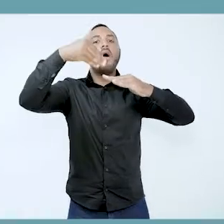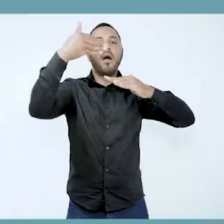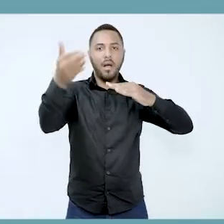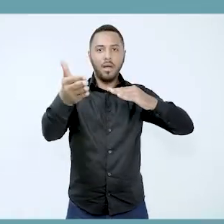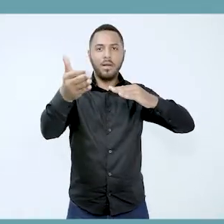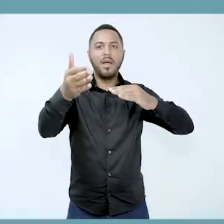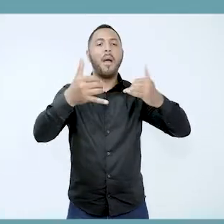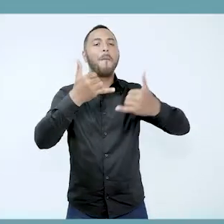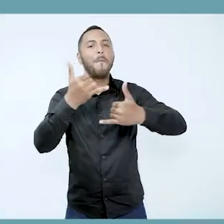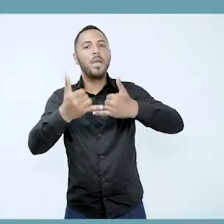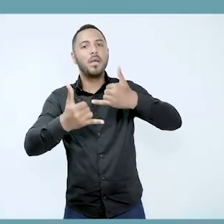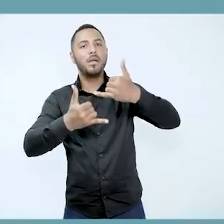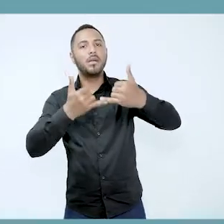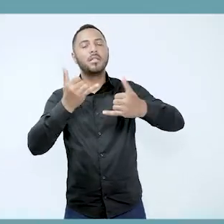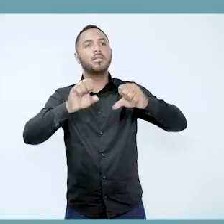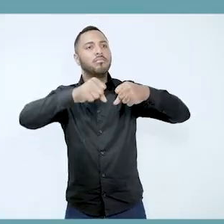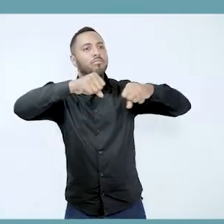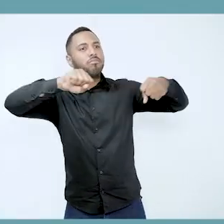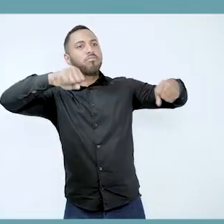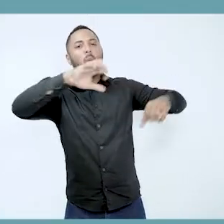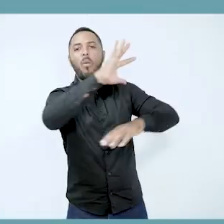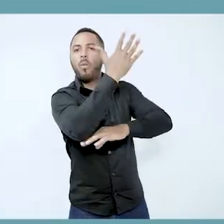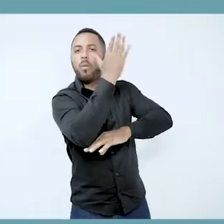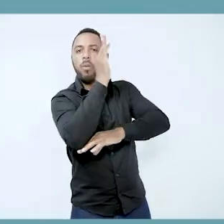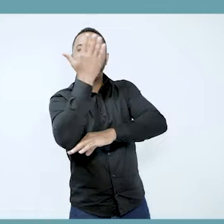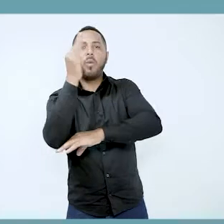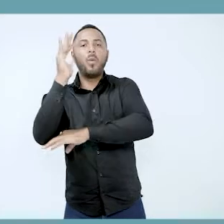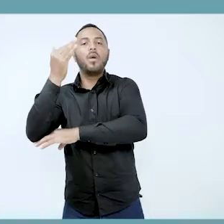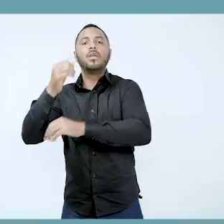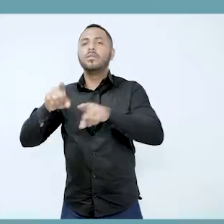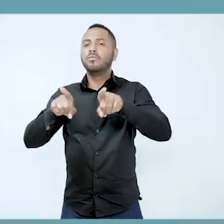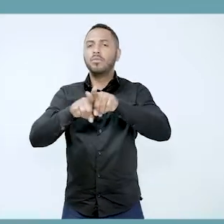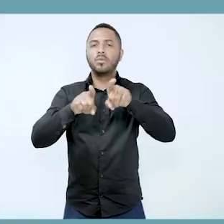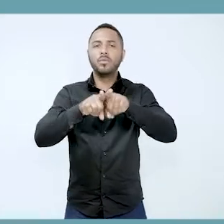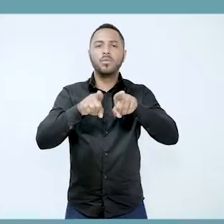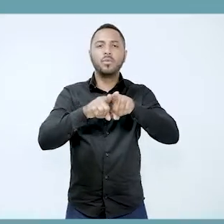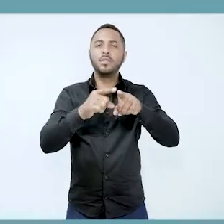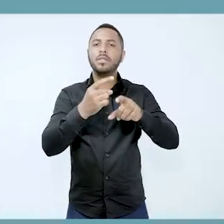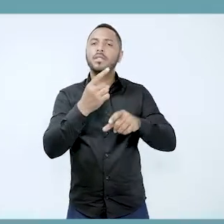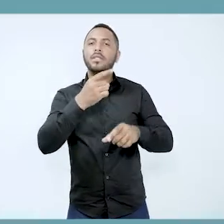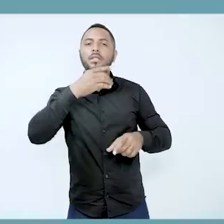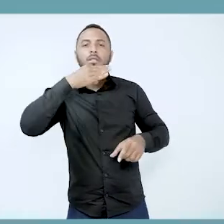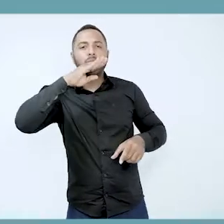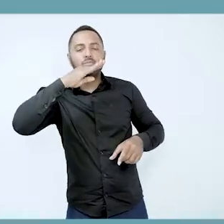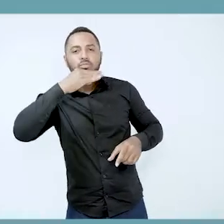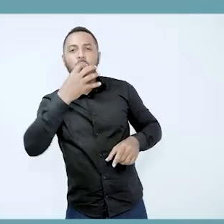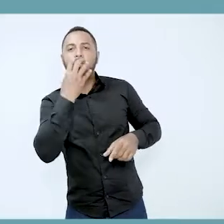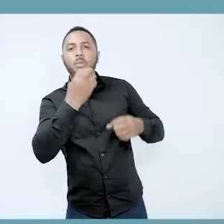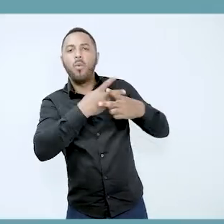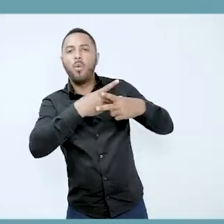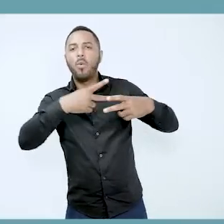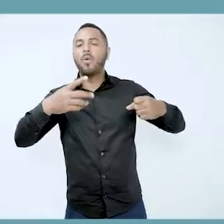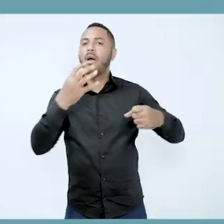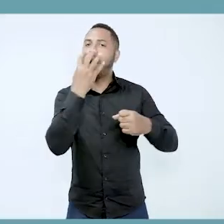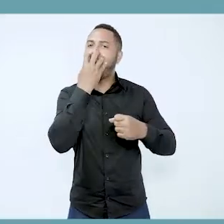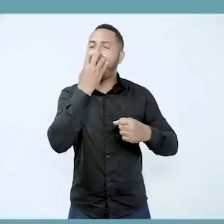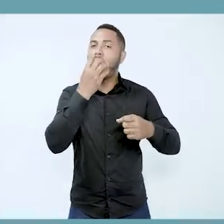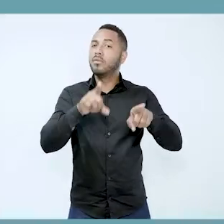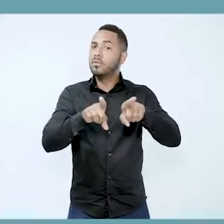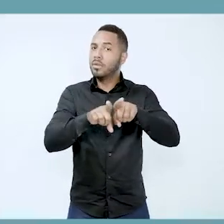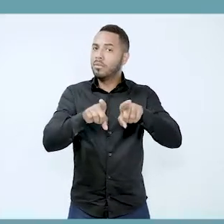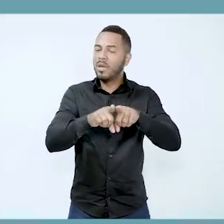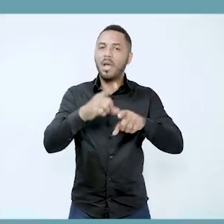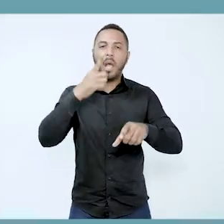casas vizinhas, enormes e cheias de fruteiras e de toda a sorte de animais.